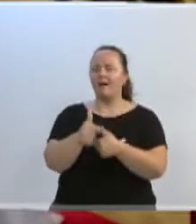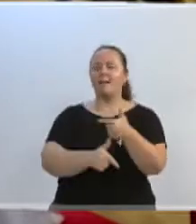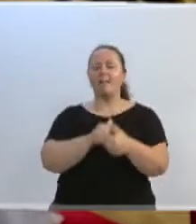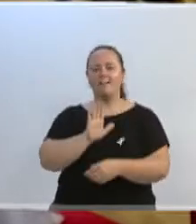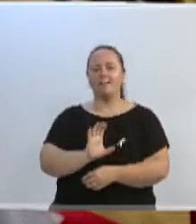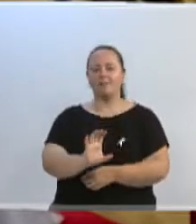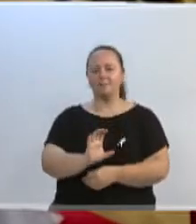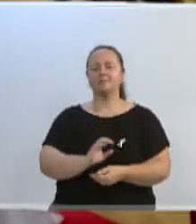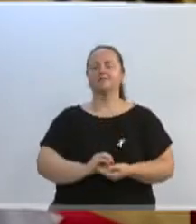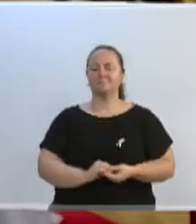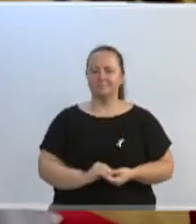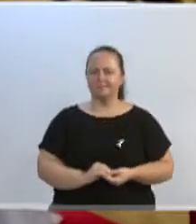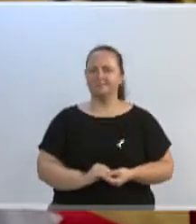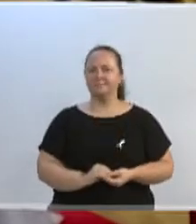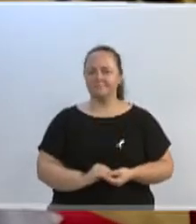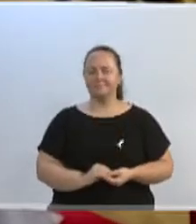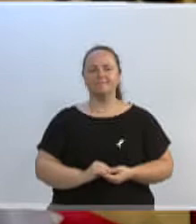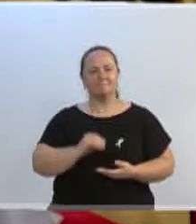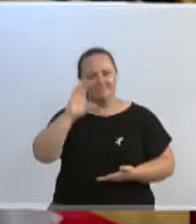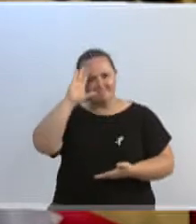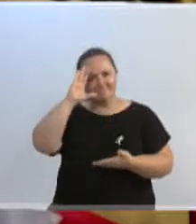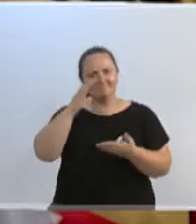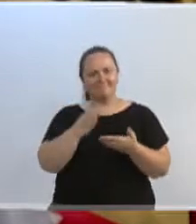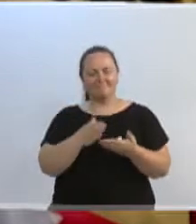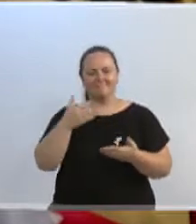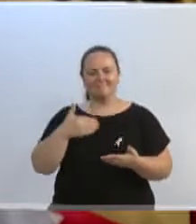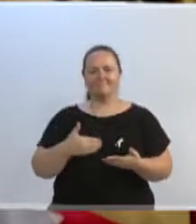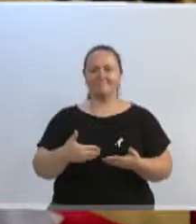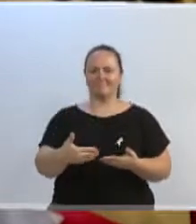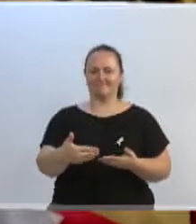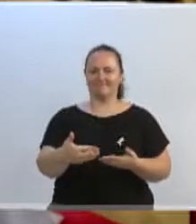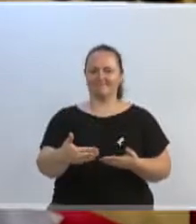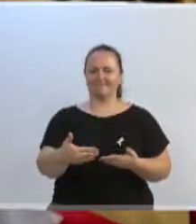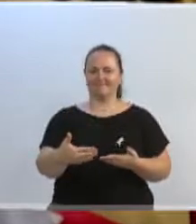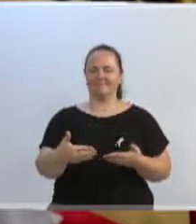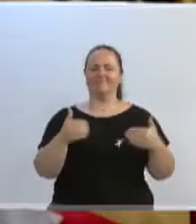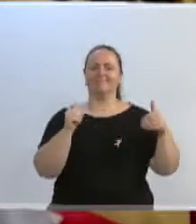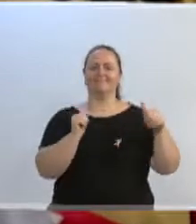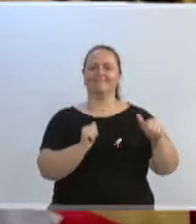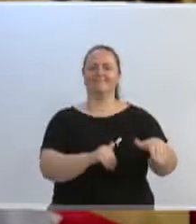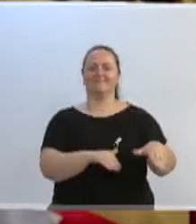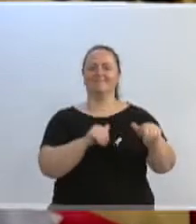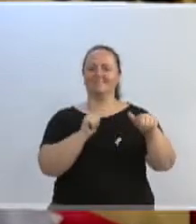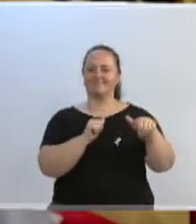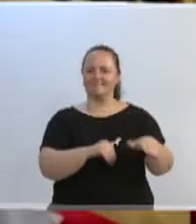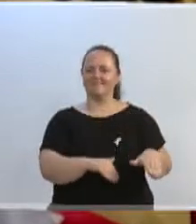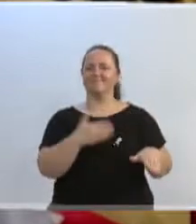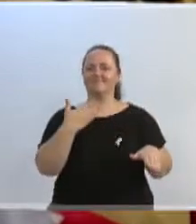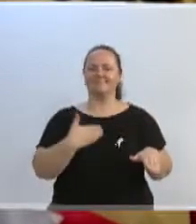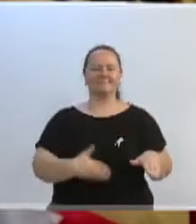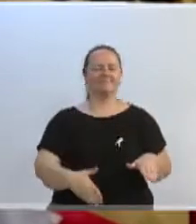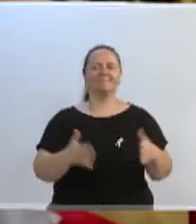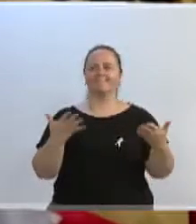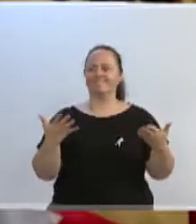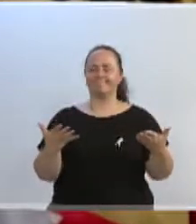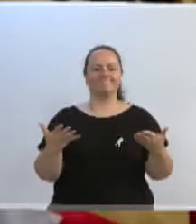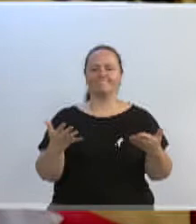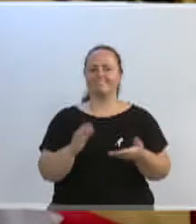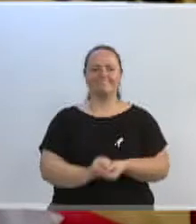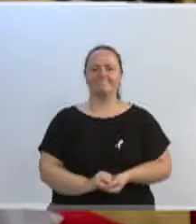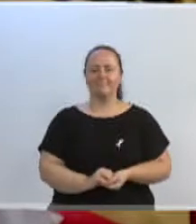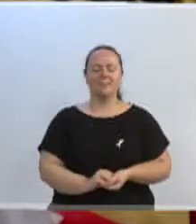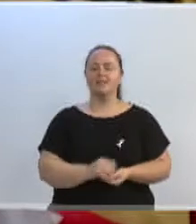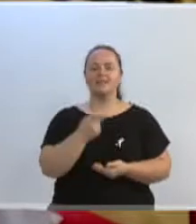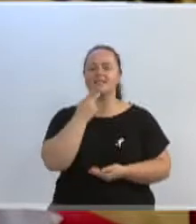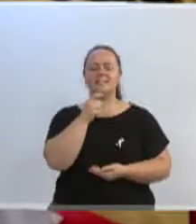e acredito que finalizamos o Setembro Branco de uma forma primorosa. Assim, agradeço